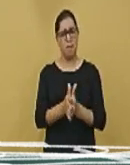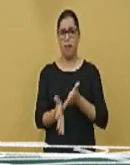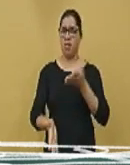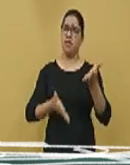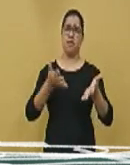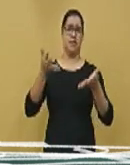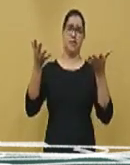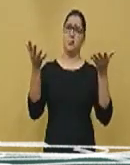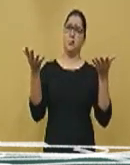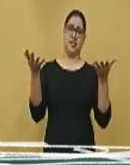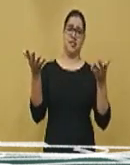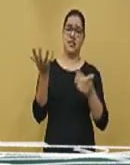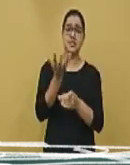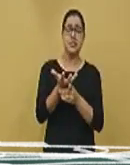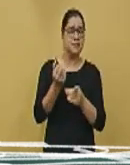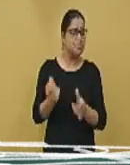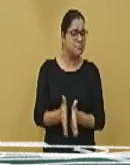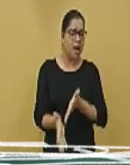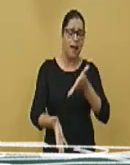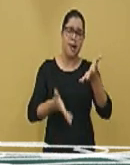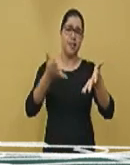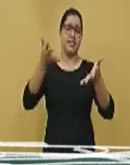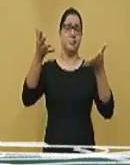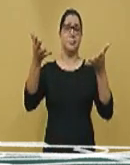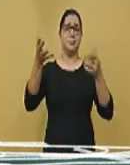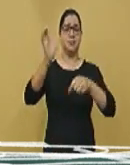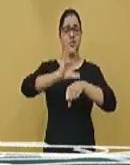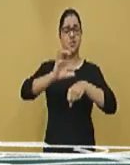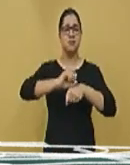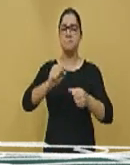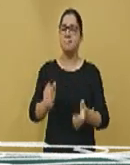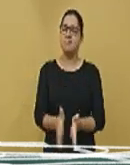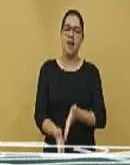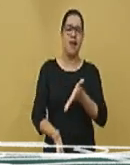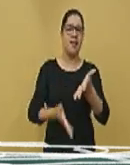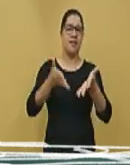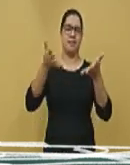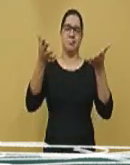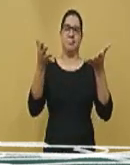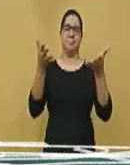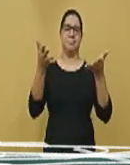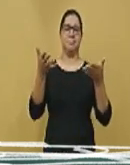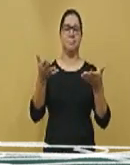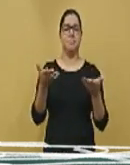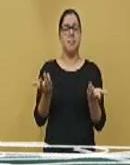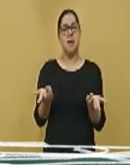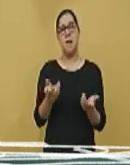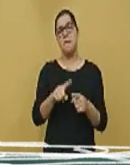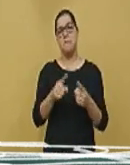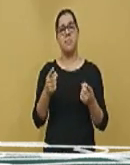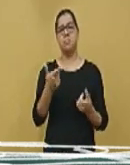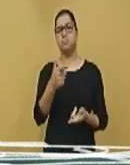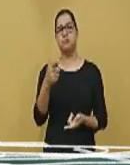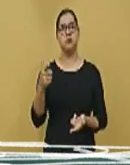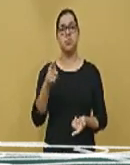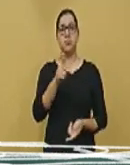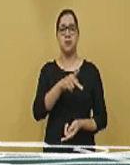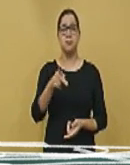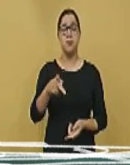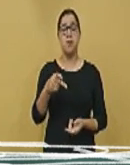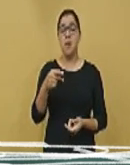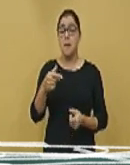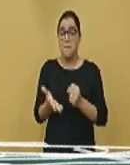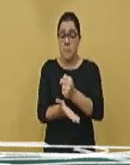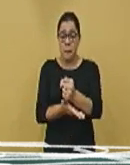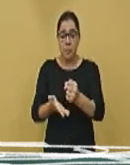são maravilhosas, os cursos são maravilhosos. Não existiriam pessoas como nós se não fosse a licenciatura. Toda a